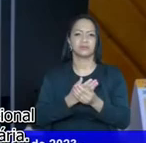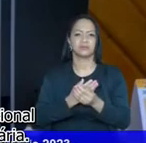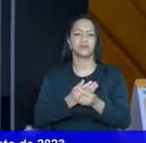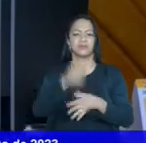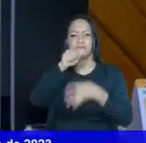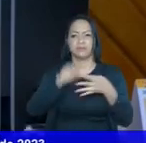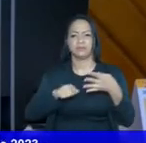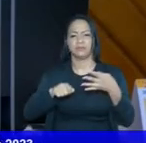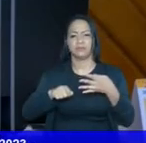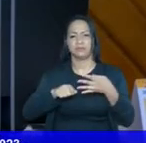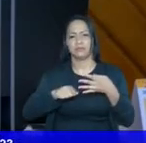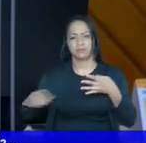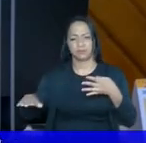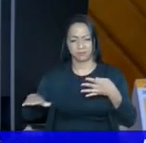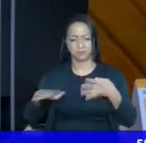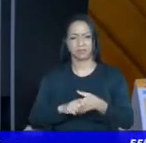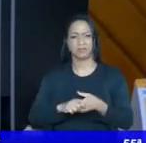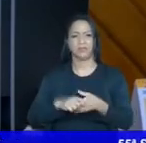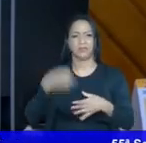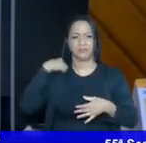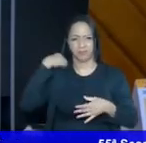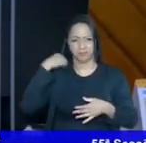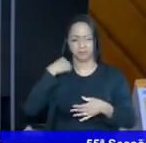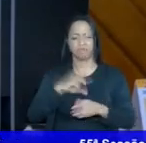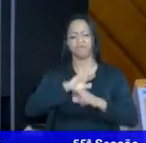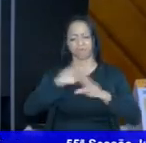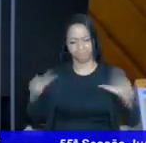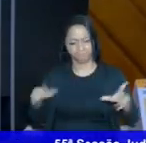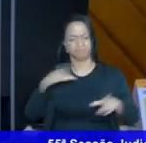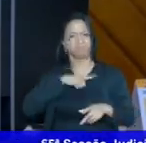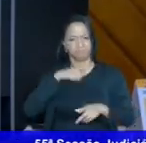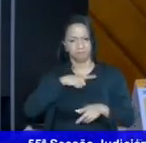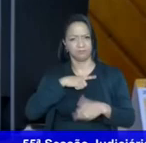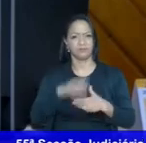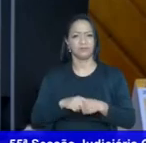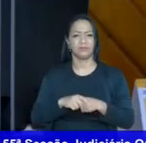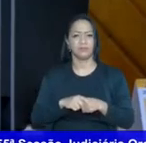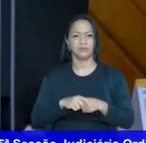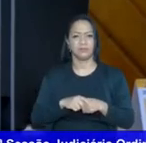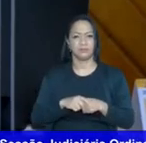voluntária. Uma das diferenças que existe é nesse sentido.